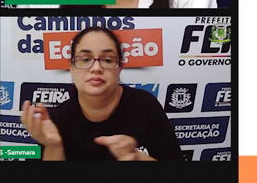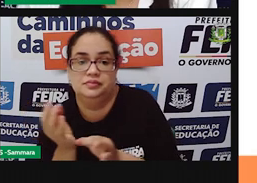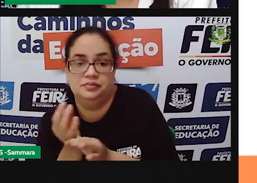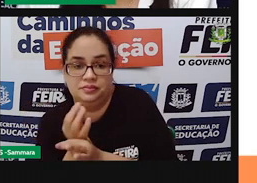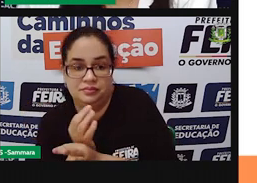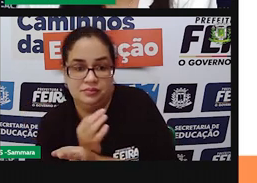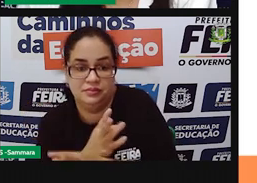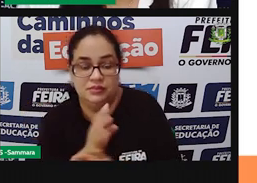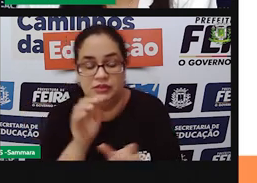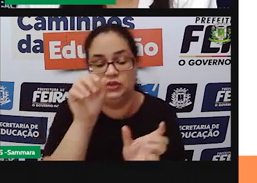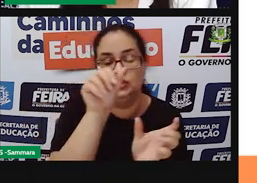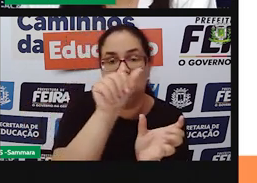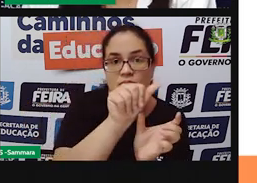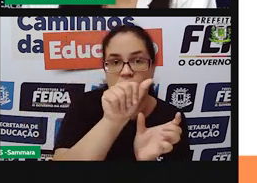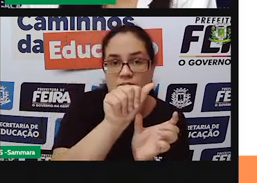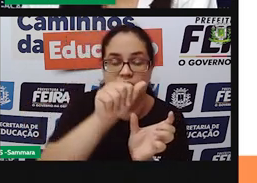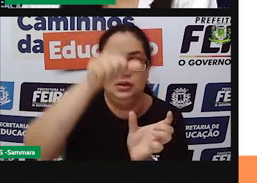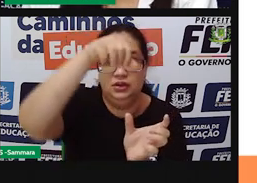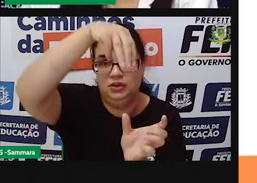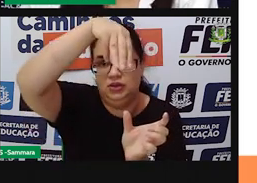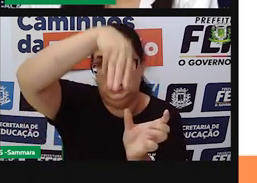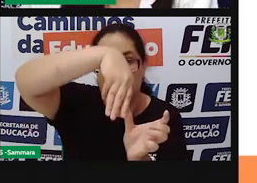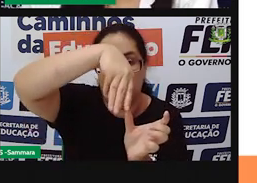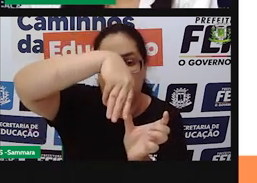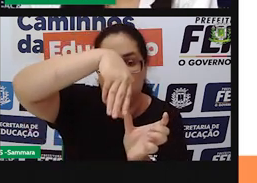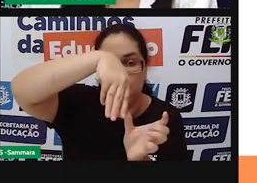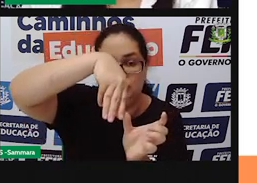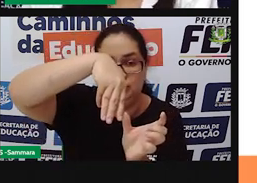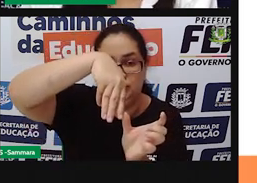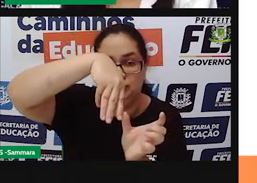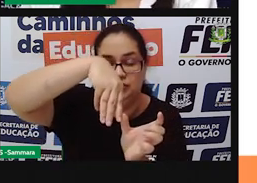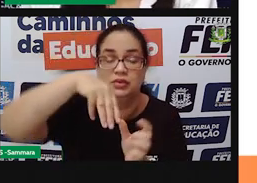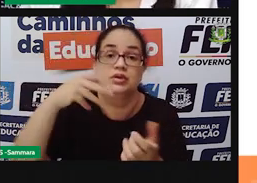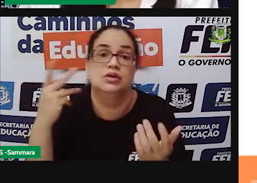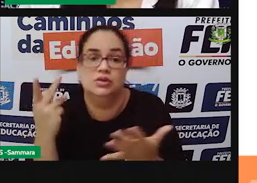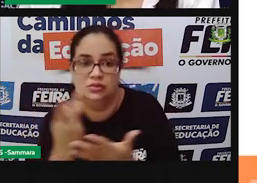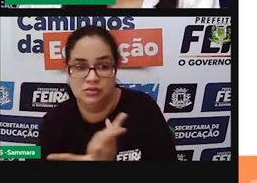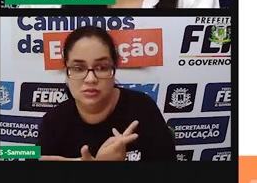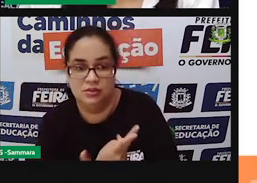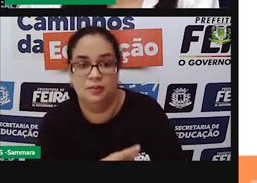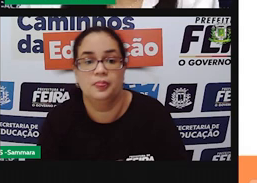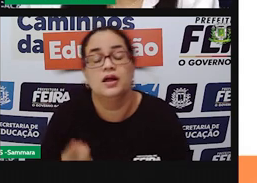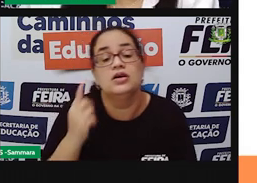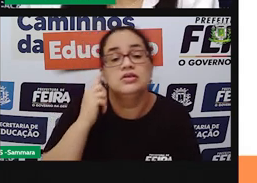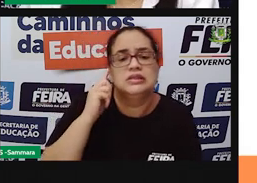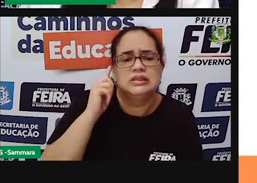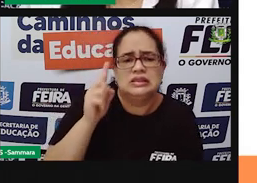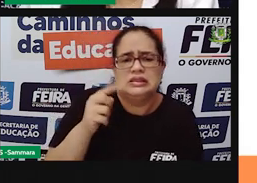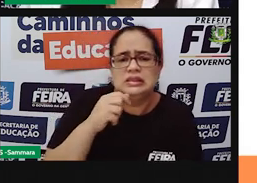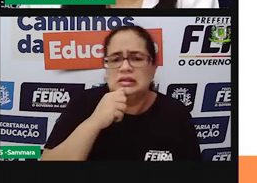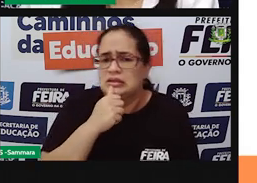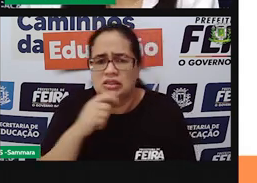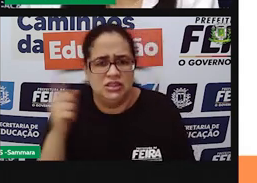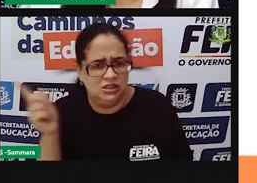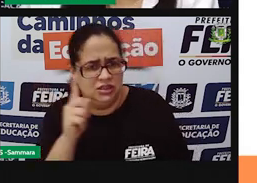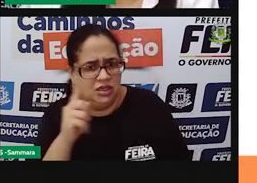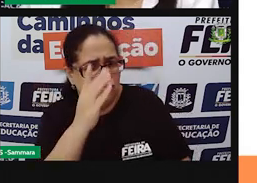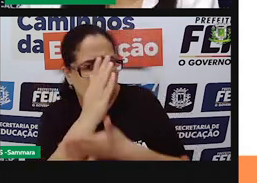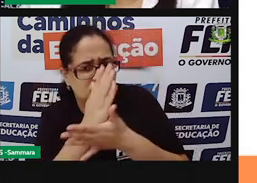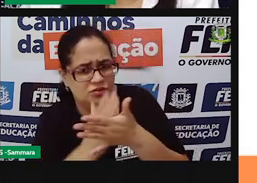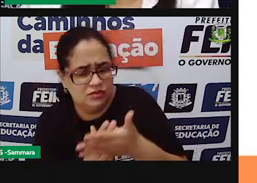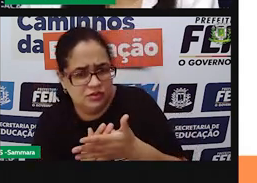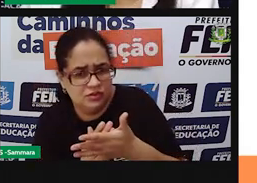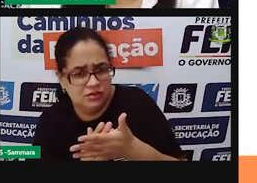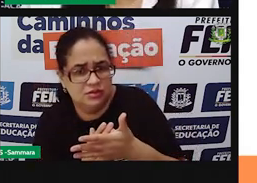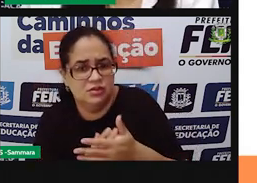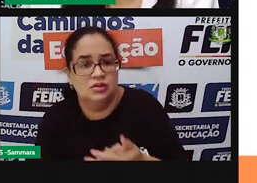ó, do A, N, indicando algo que já aconteceu. Vocês ainda não dividiram